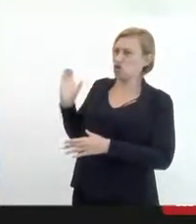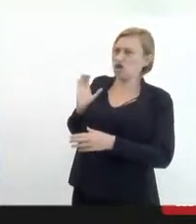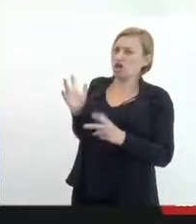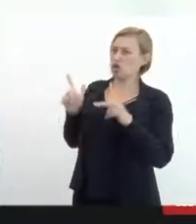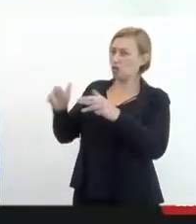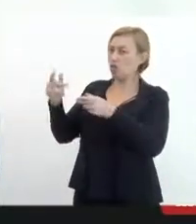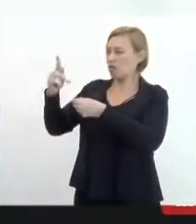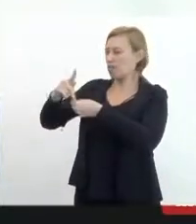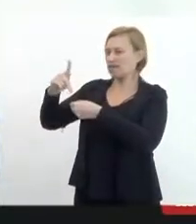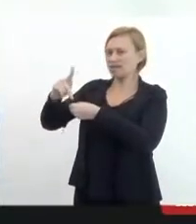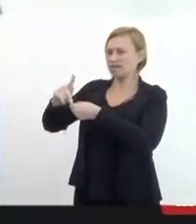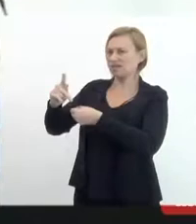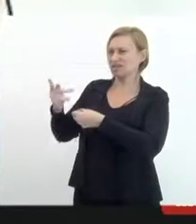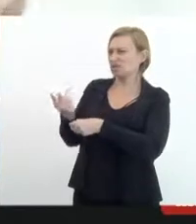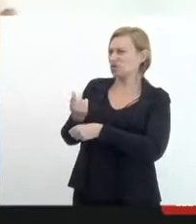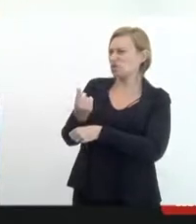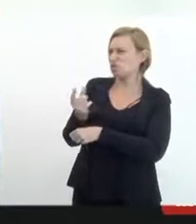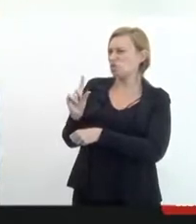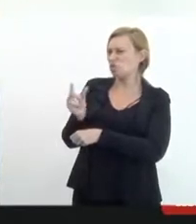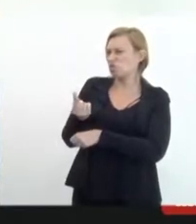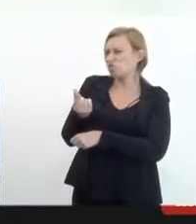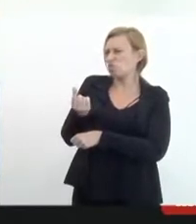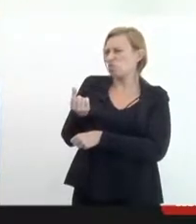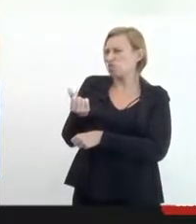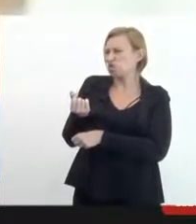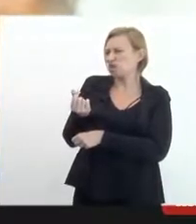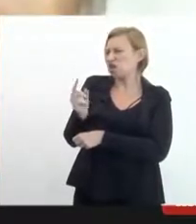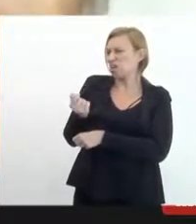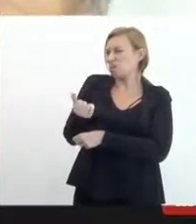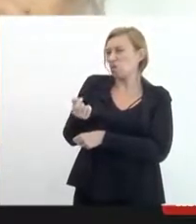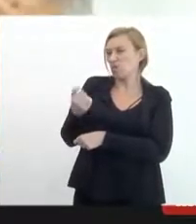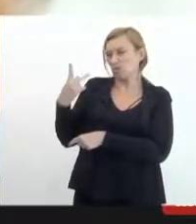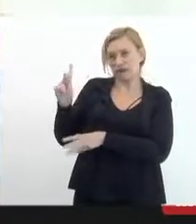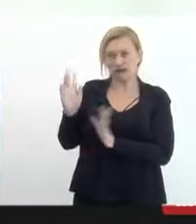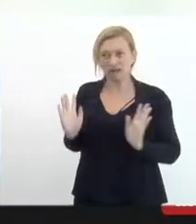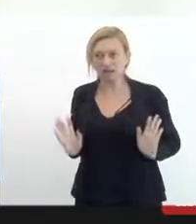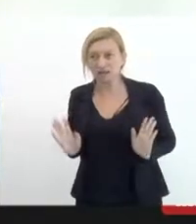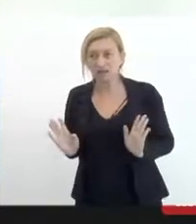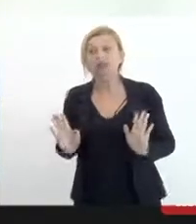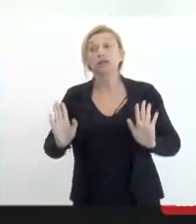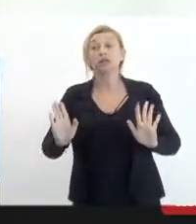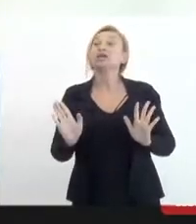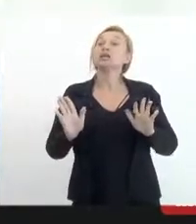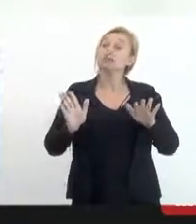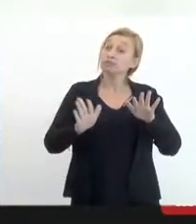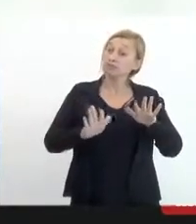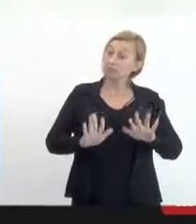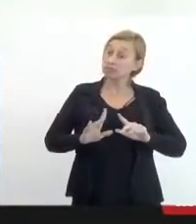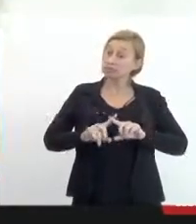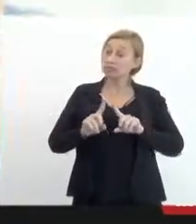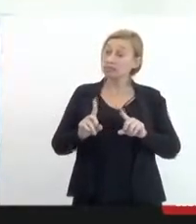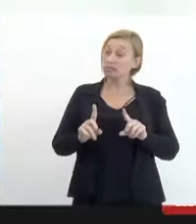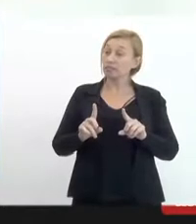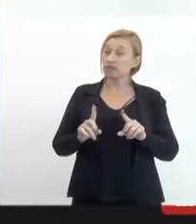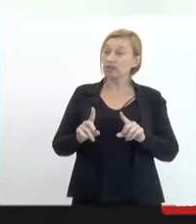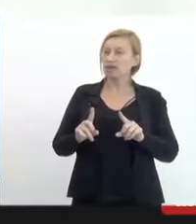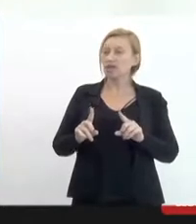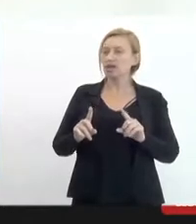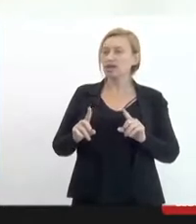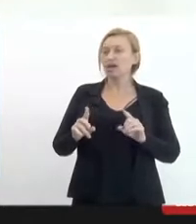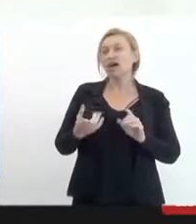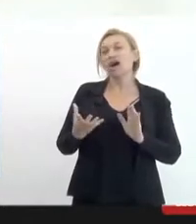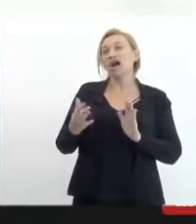tem significância um valor como esse. Talvez tenha significância atender a